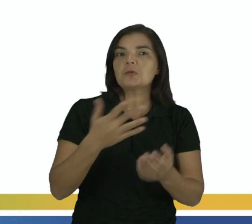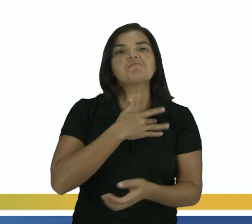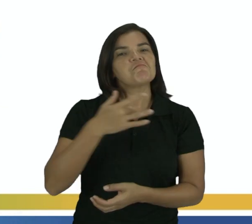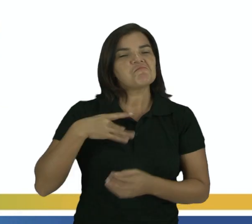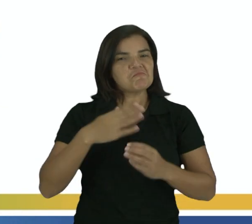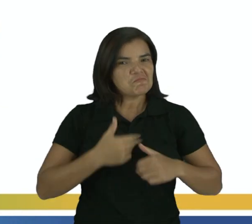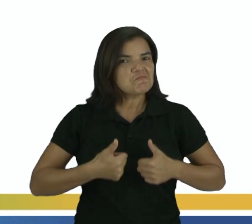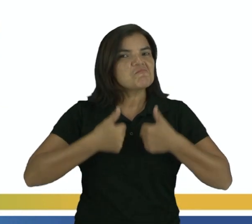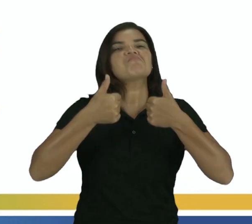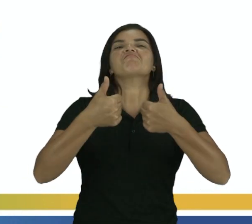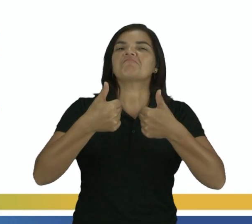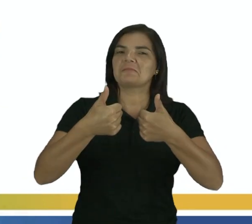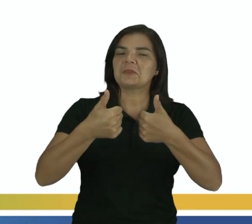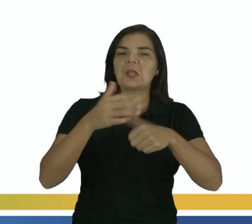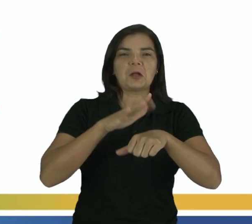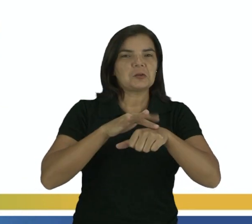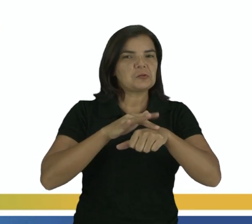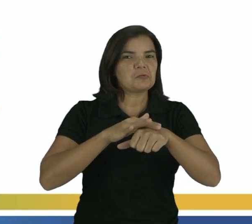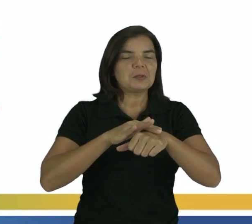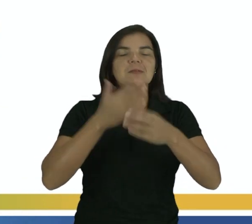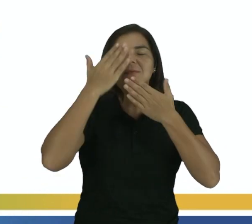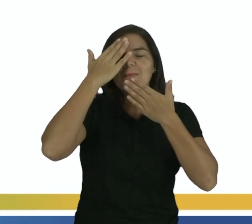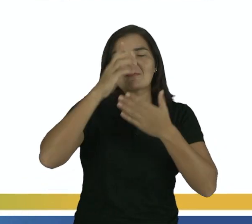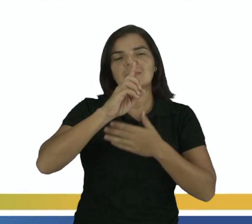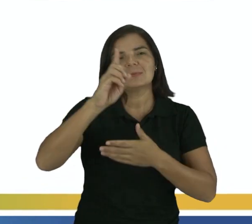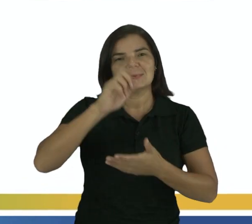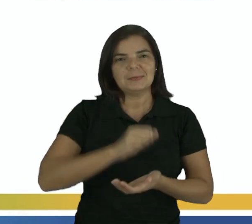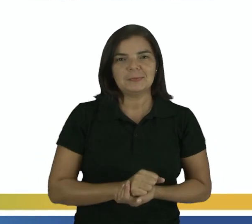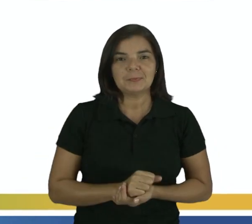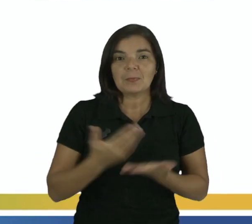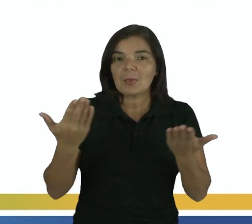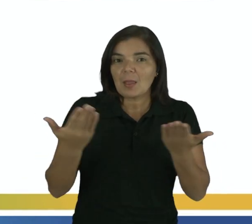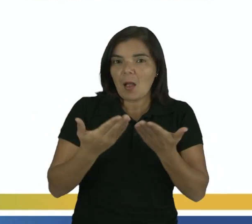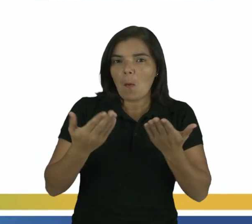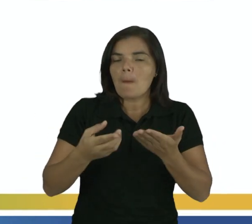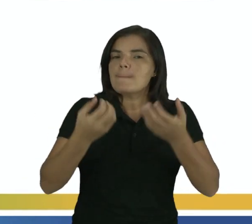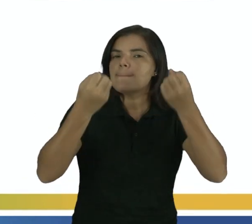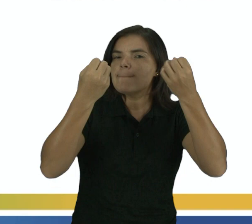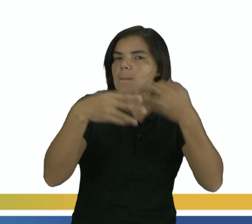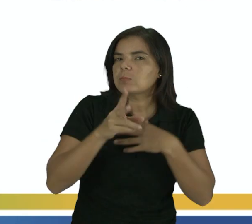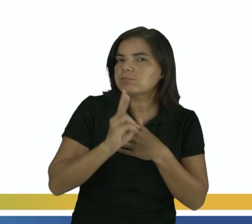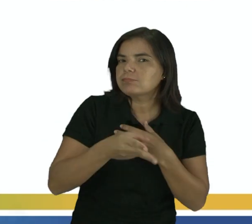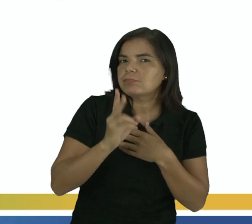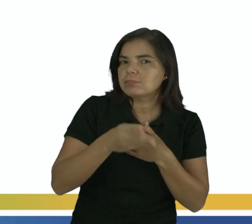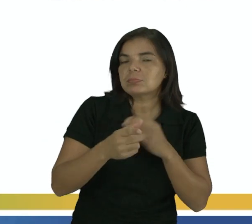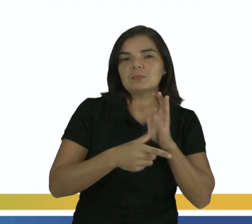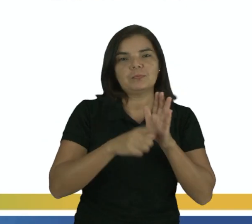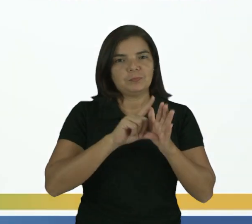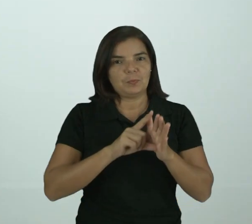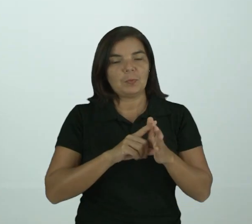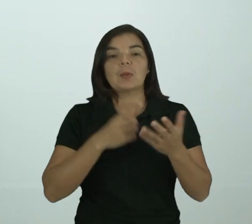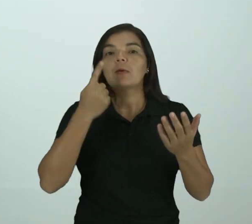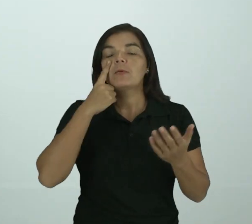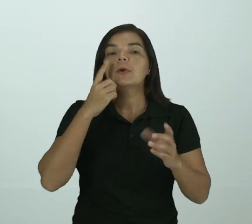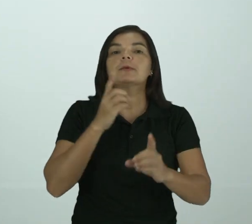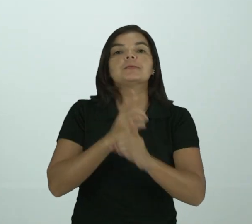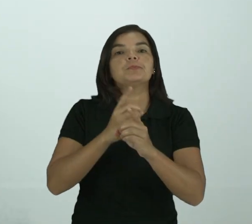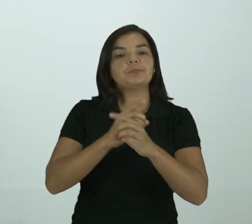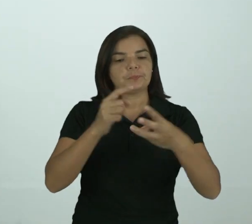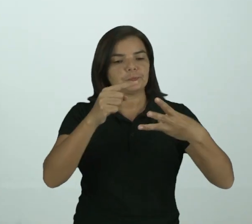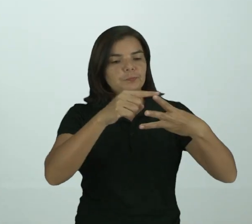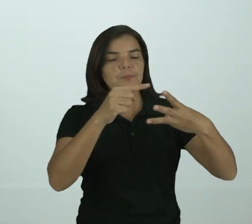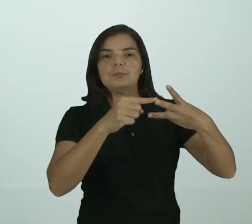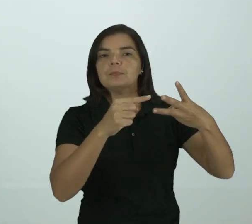e não tenho nem vestígios daquela doença, graças a Deus. Nós vamos fazer o mesmo procedimento do relato anterior. Nós vamos identificar esses